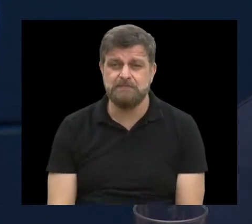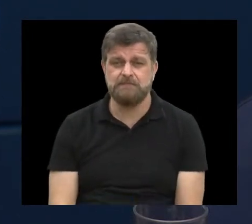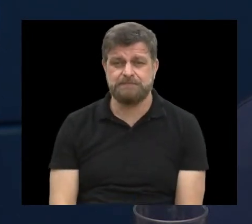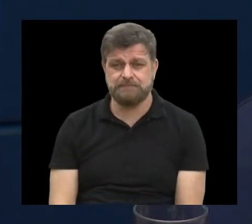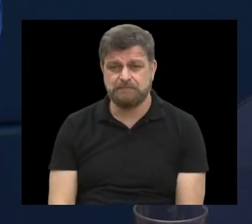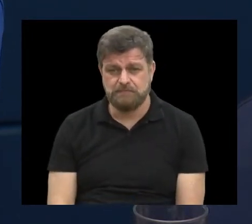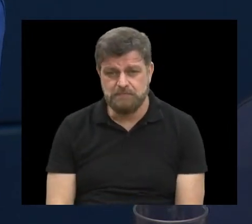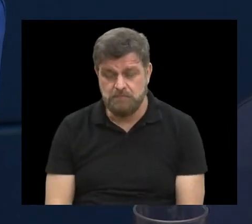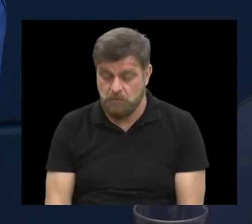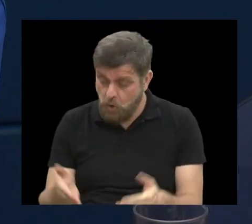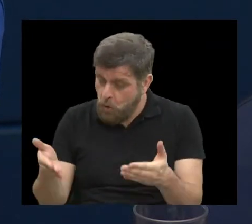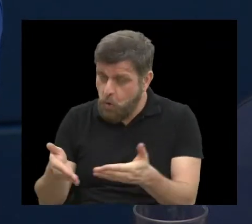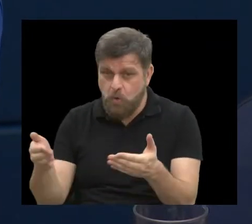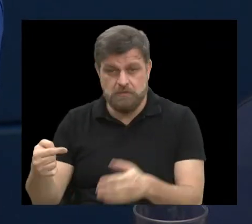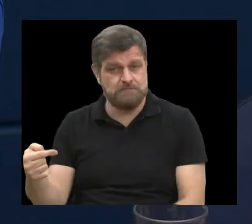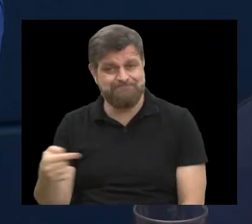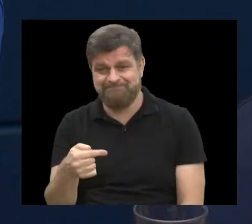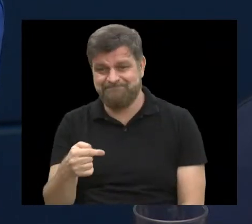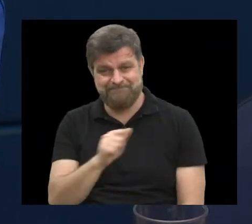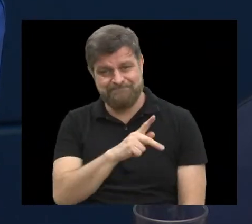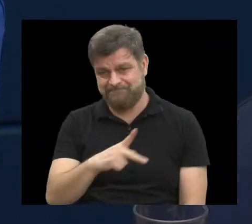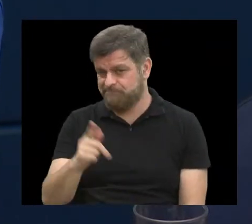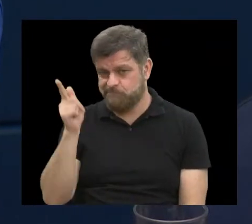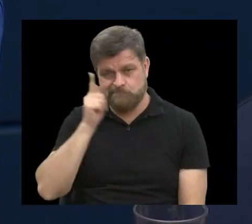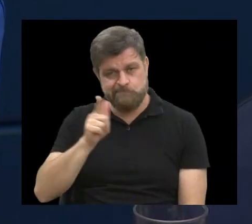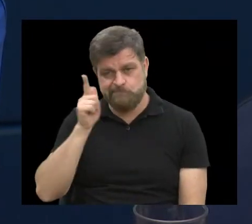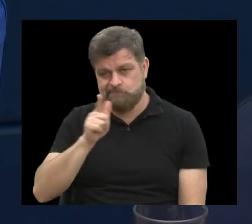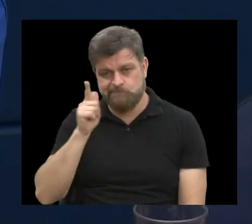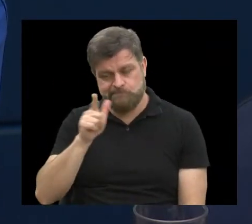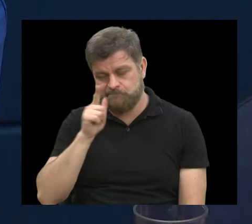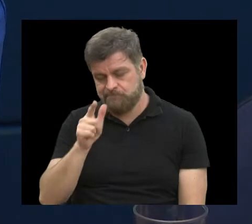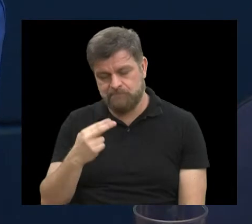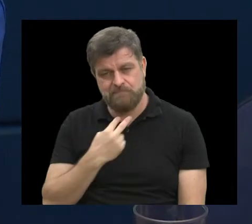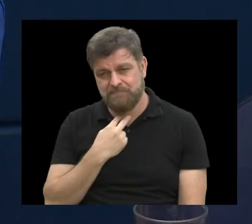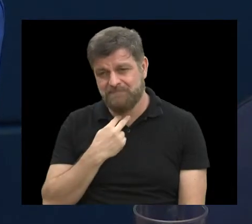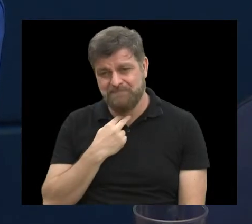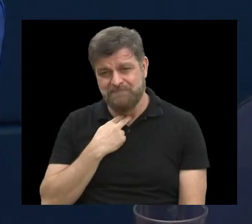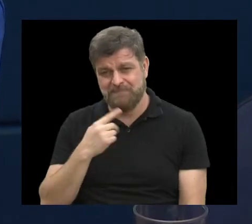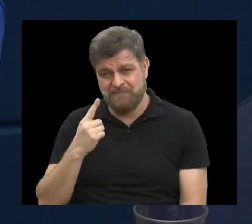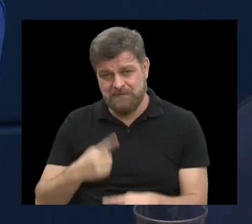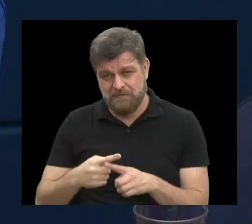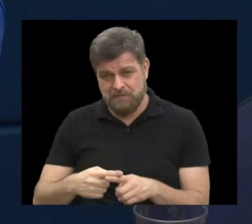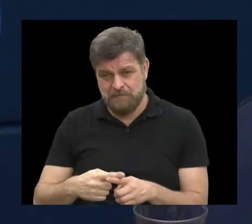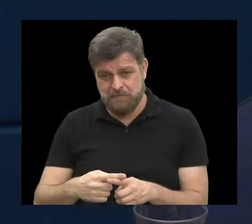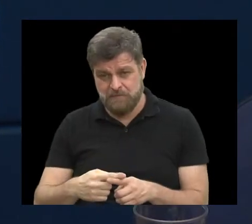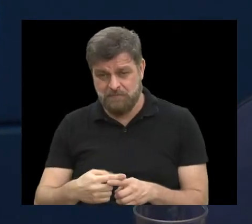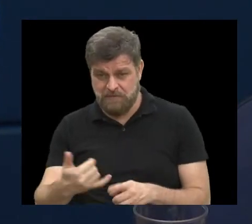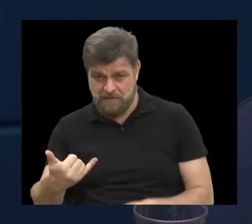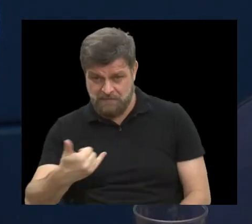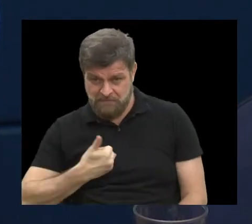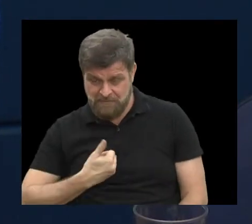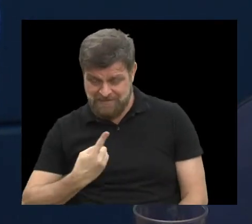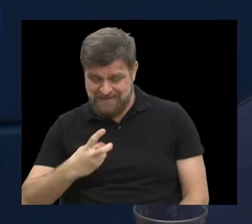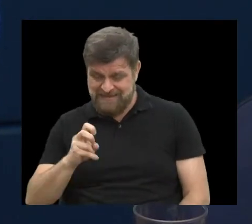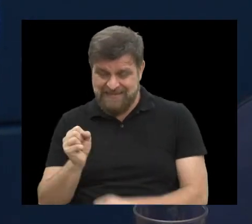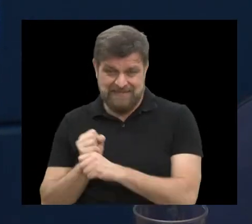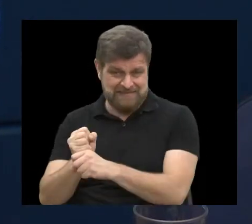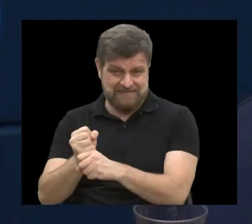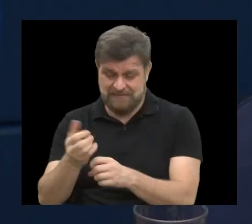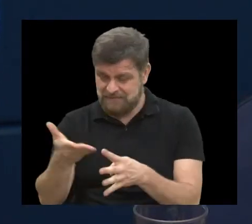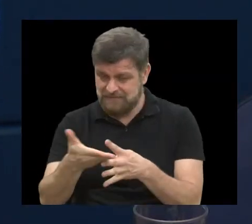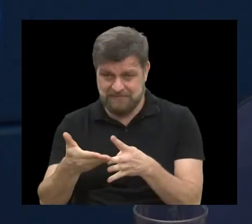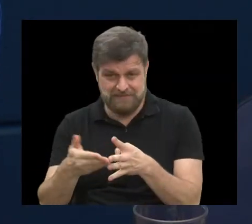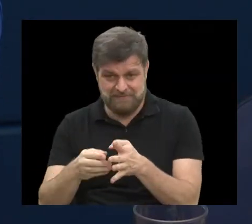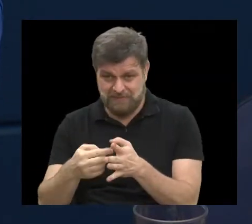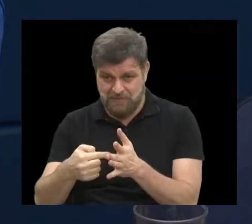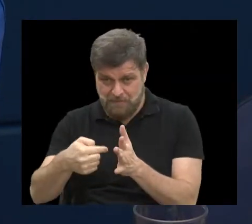parte hoje, ela não se encaixaria para a aposentadoria, porque você me disse que ela tem menos de 15 anos, né,